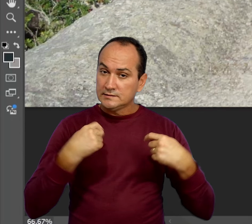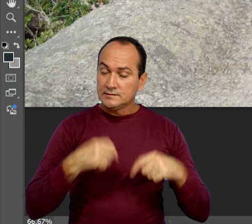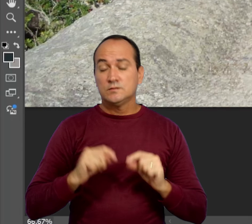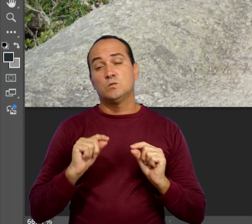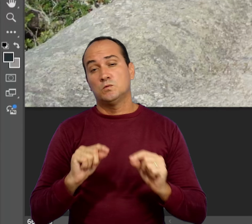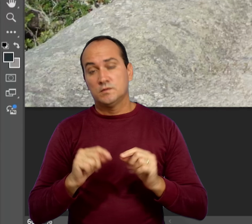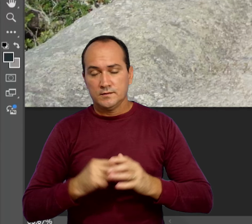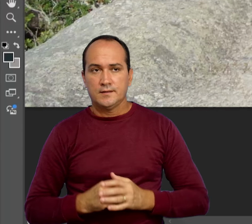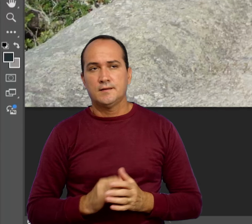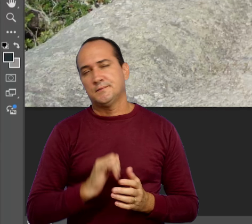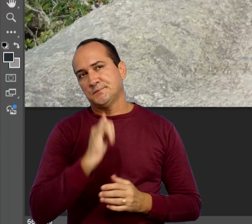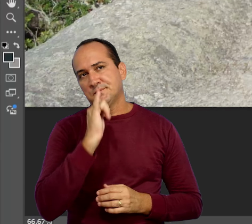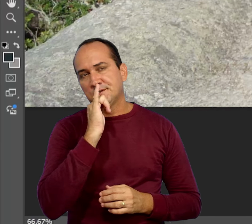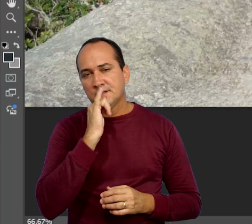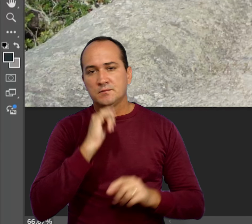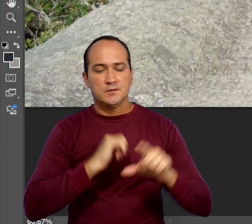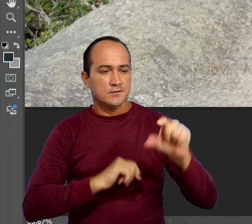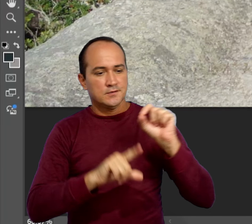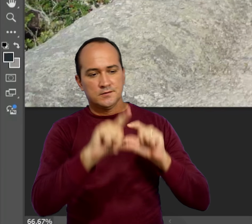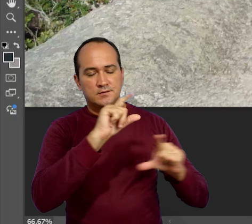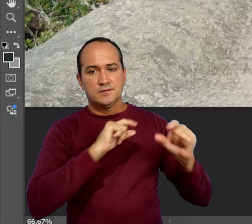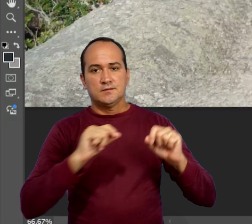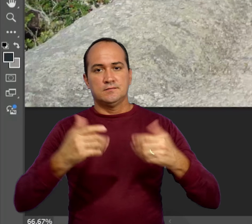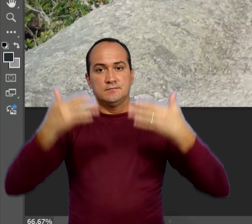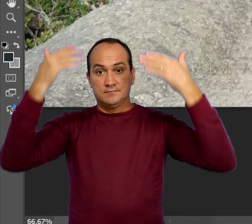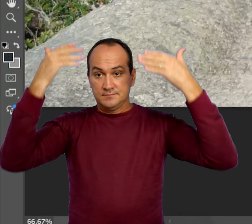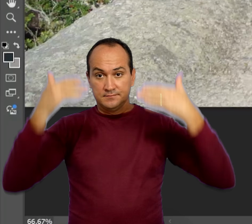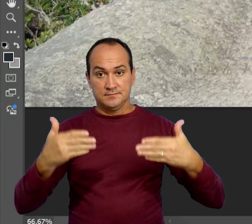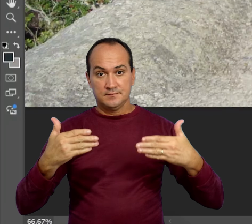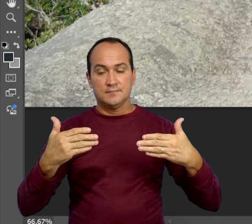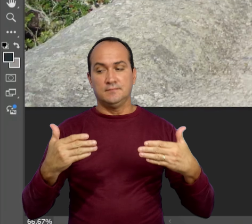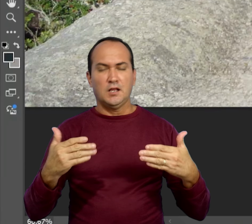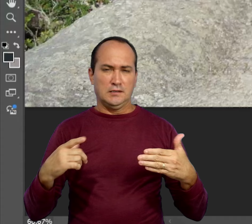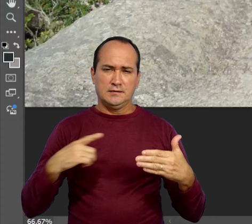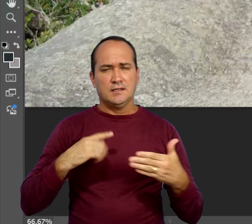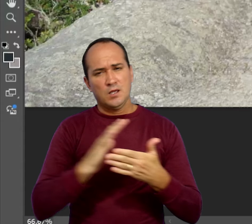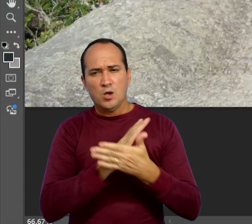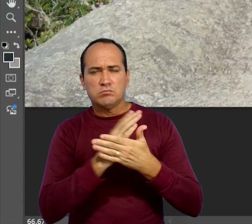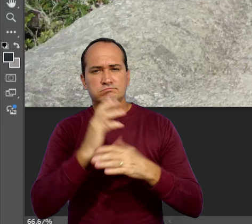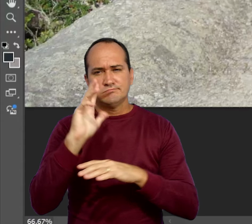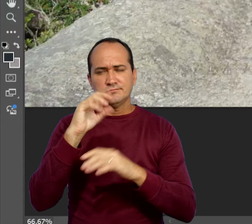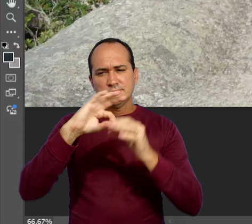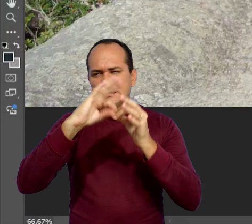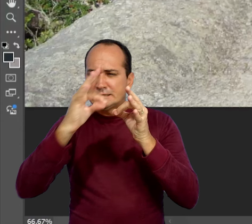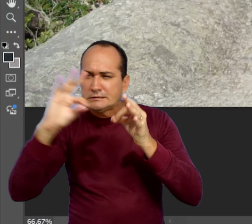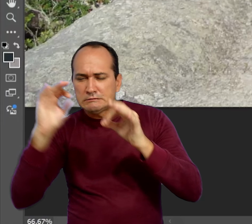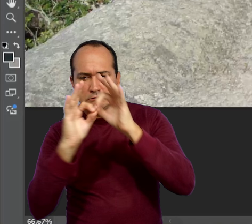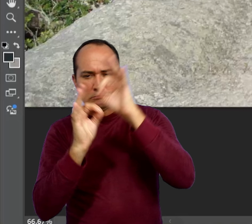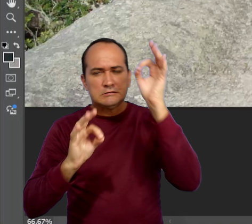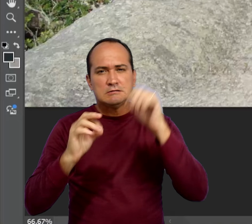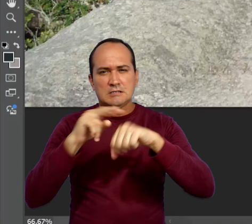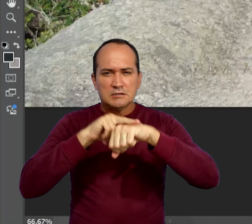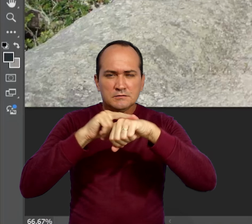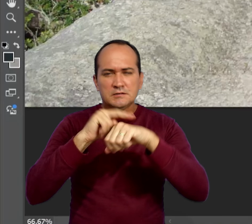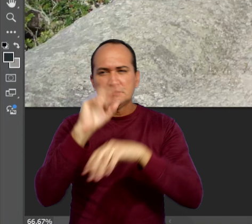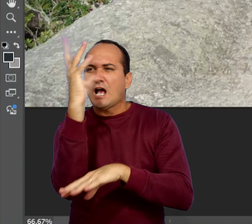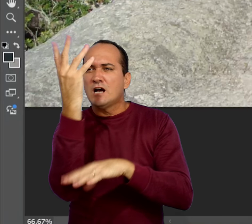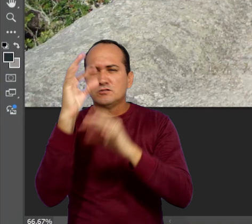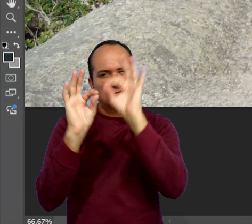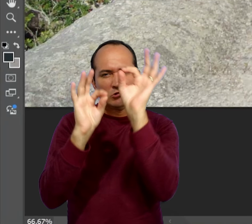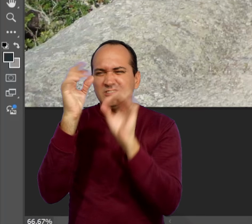eu vou precisar fazer é que, por exemplo, eu vou precisar selecionar esse paredão aqui. Só que ele tem alguns galhinhos, alguns arbustos aqui